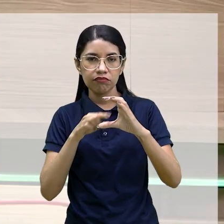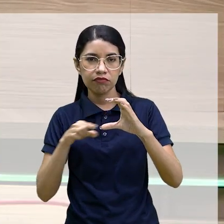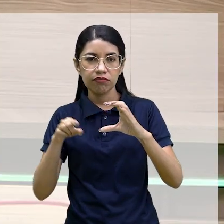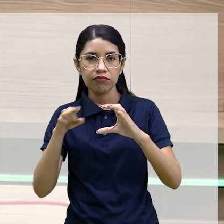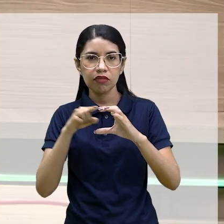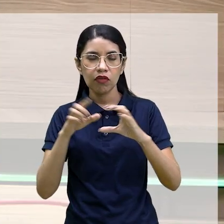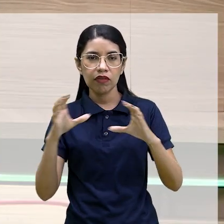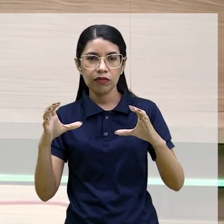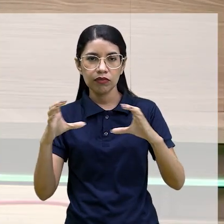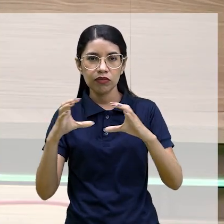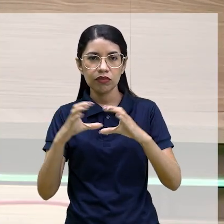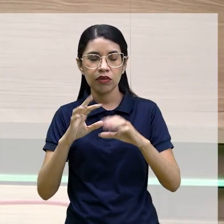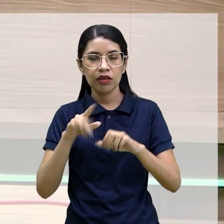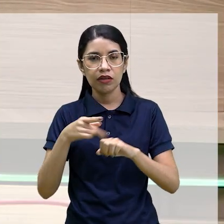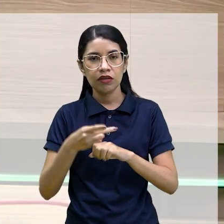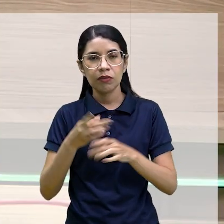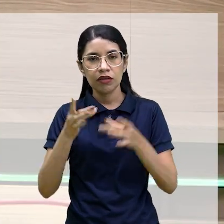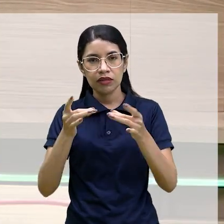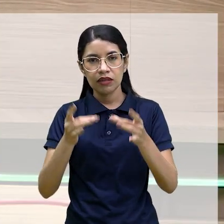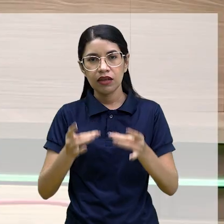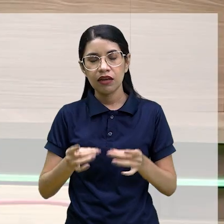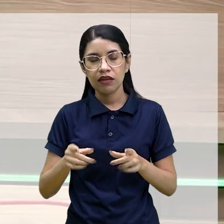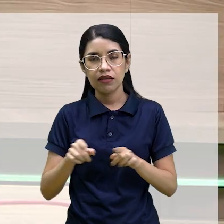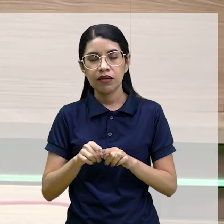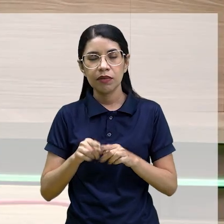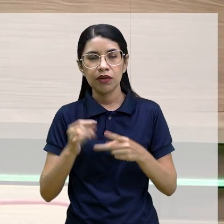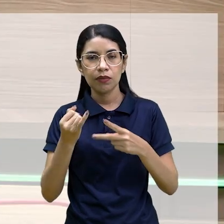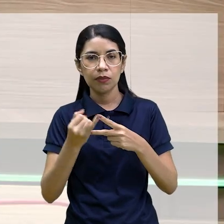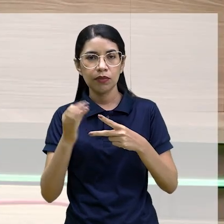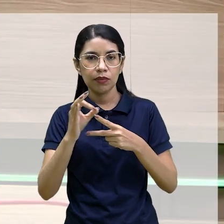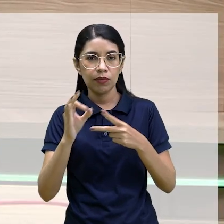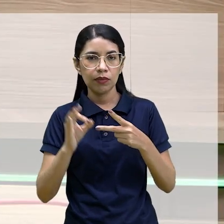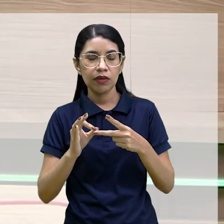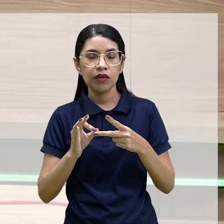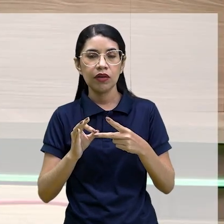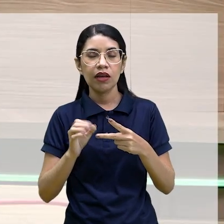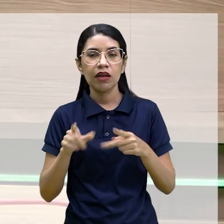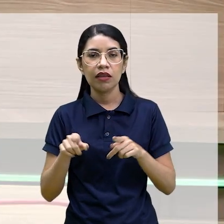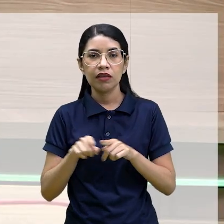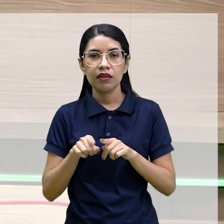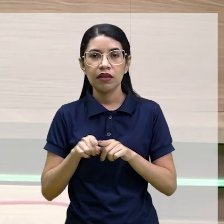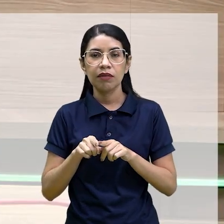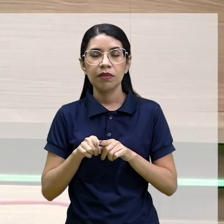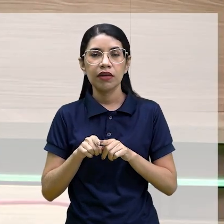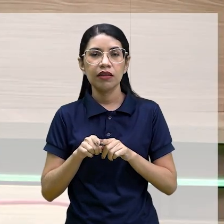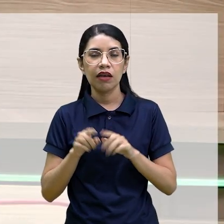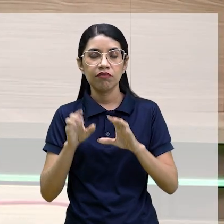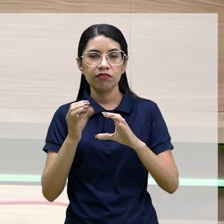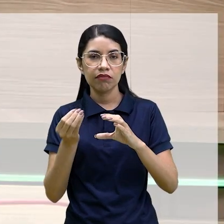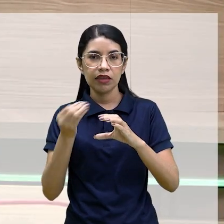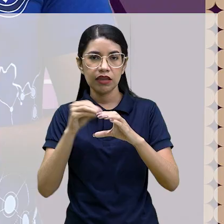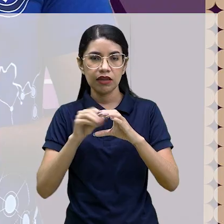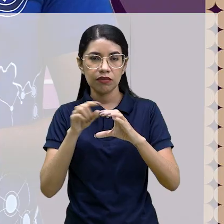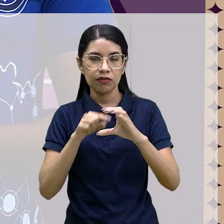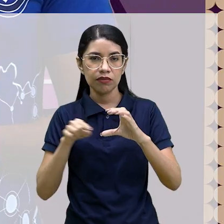Então, daqui a pouco nós vamos ver com mais calma que os polígonos regulares eles vão estar inscritos em uma circunferência.